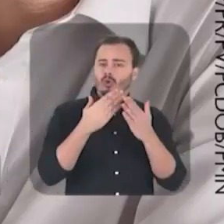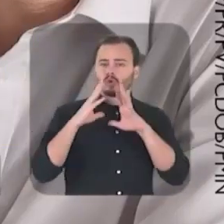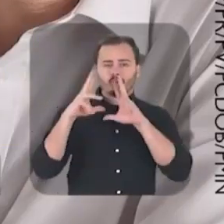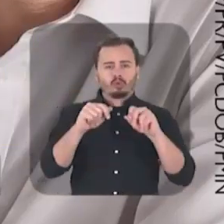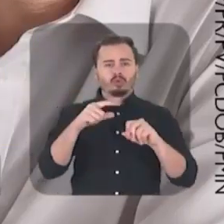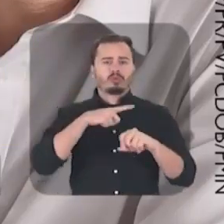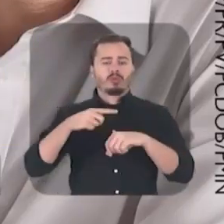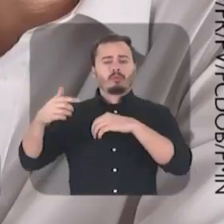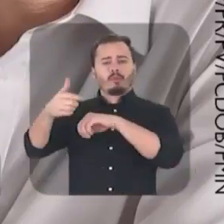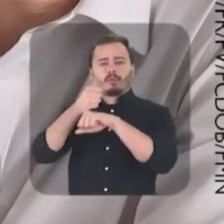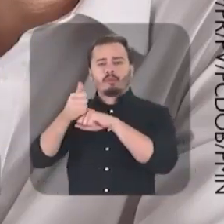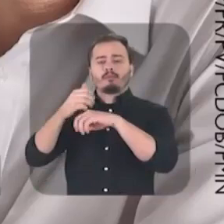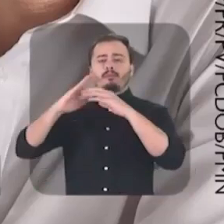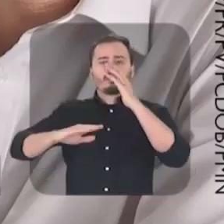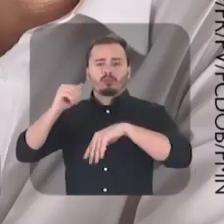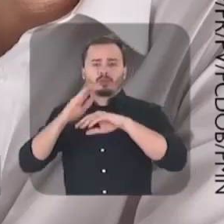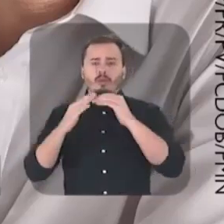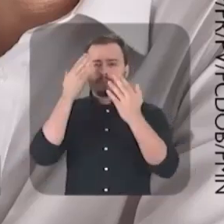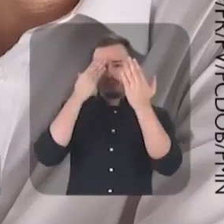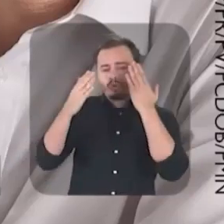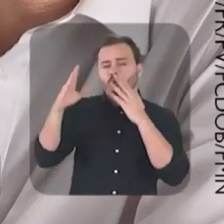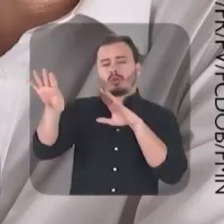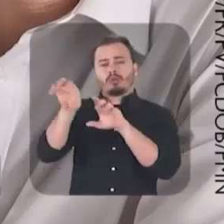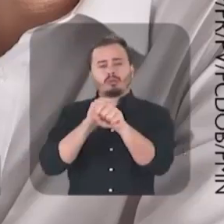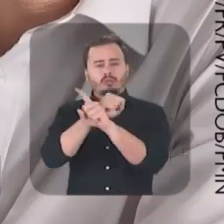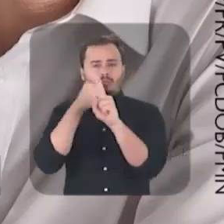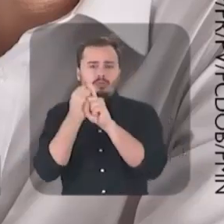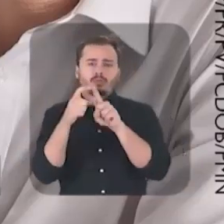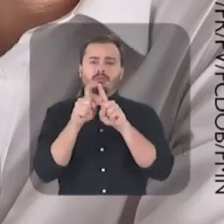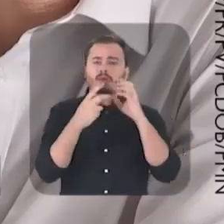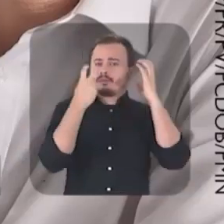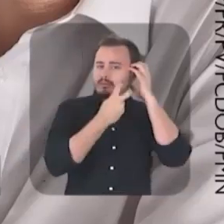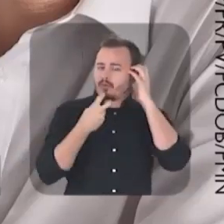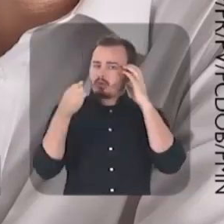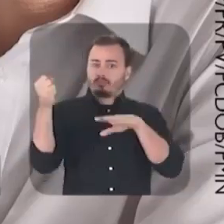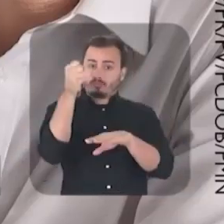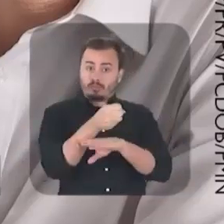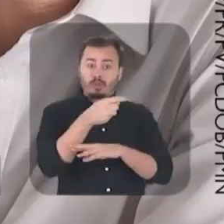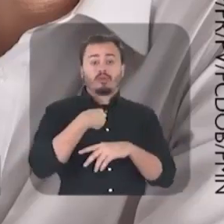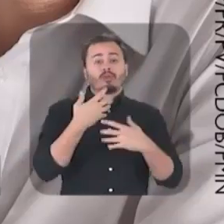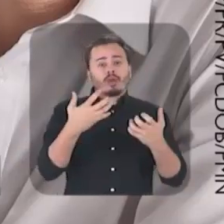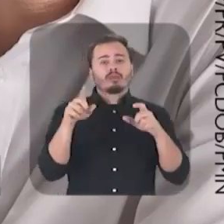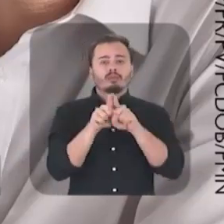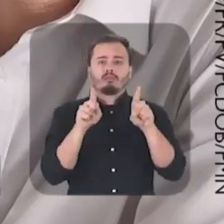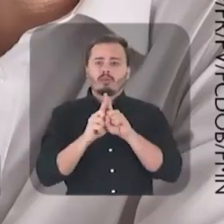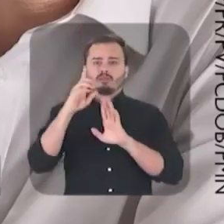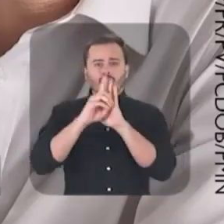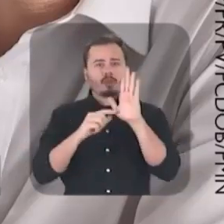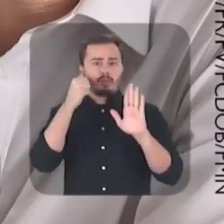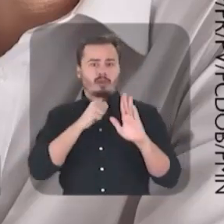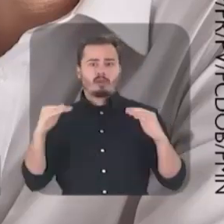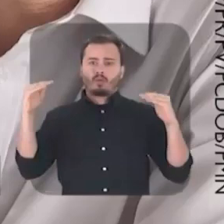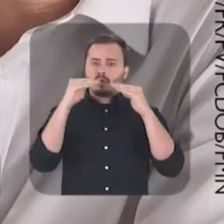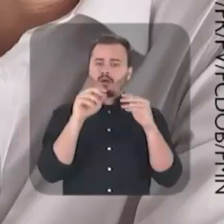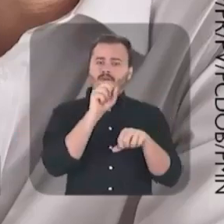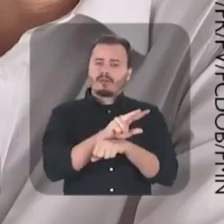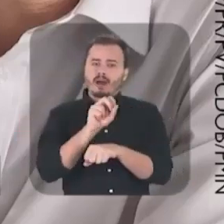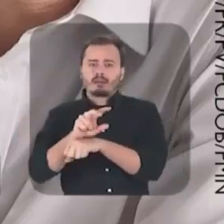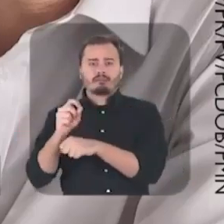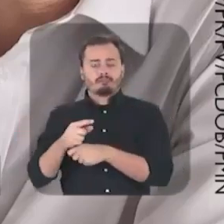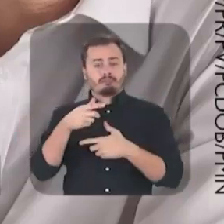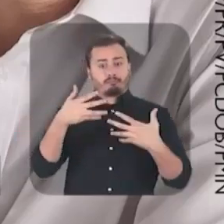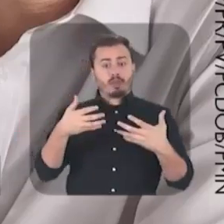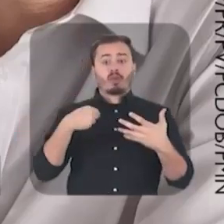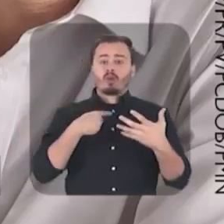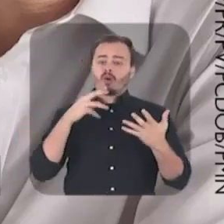assistente social e fonoaudiólogo. Por mais igualdade da mulher no mercado profissional. Estou pronta para representar você no Congresso Nacional.